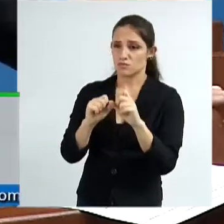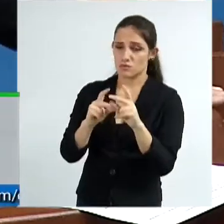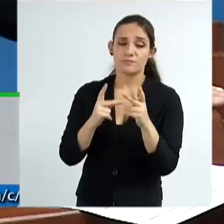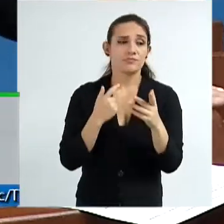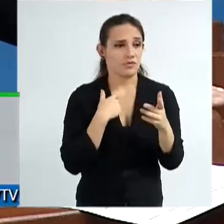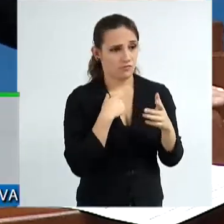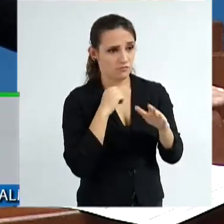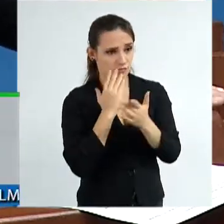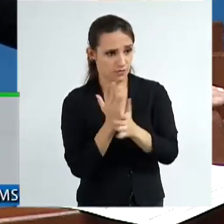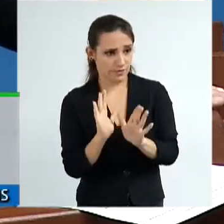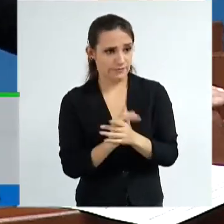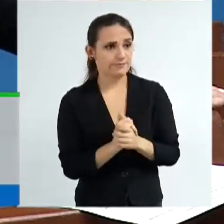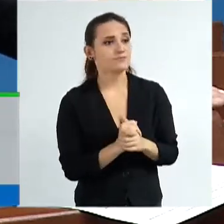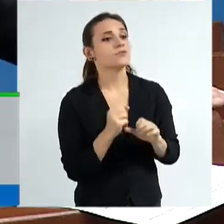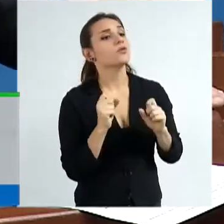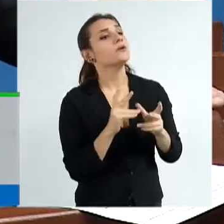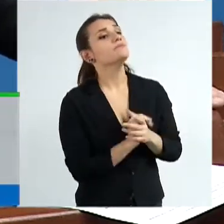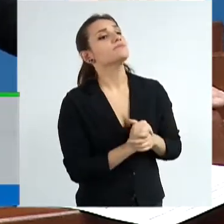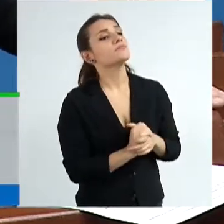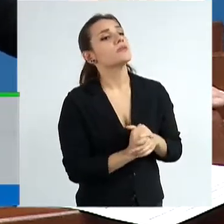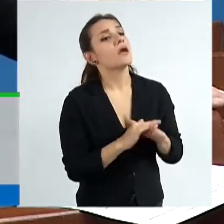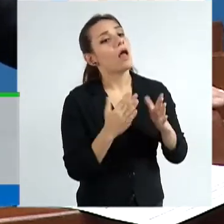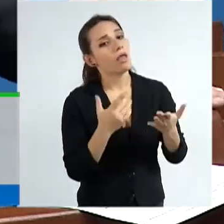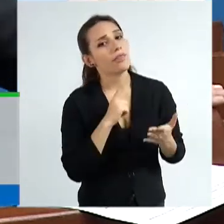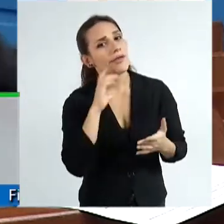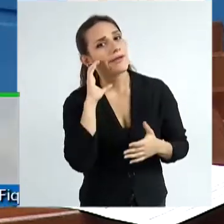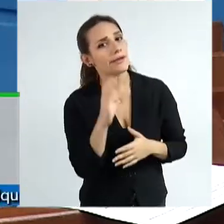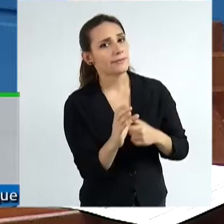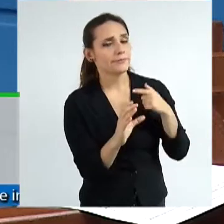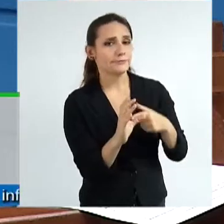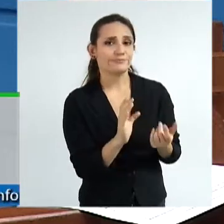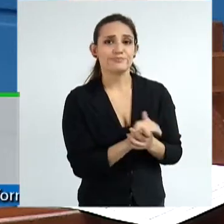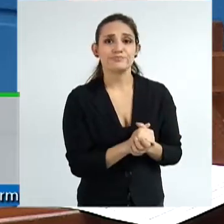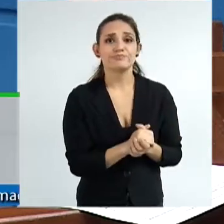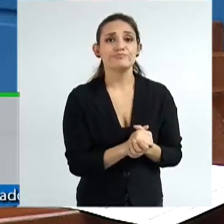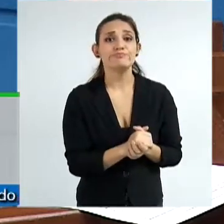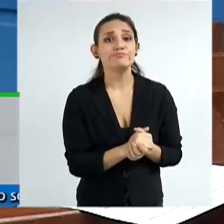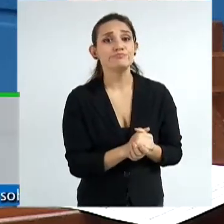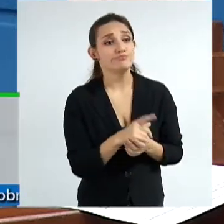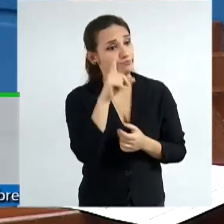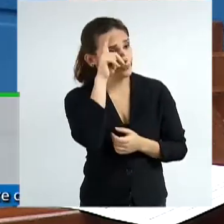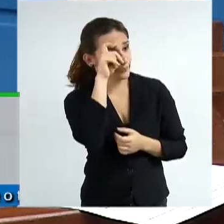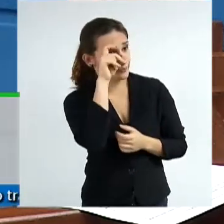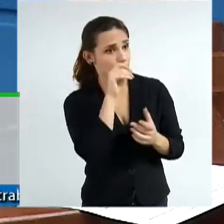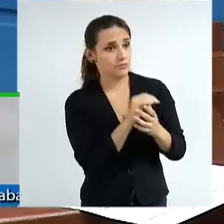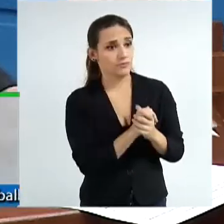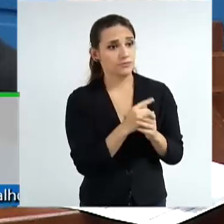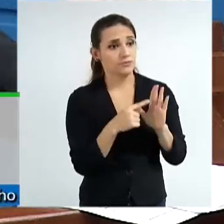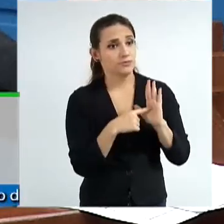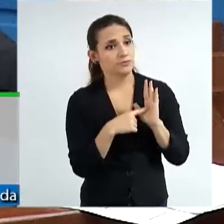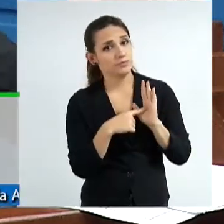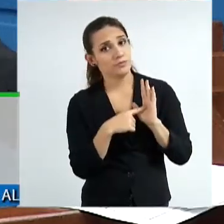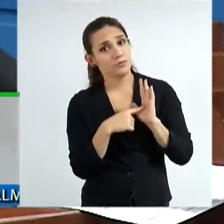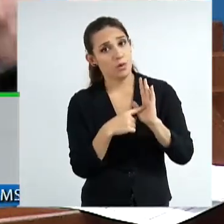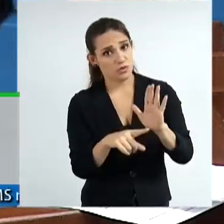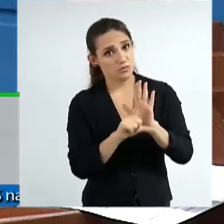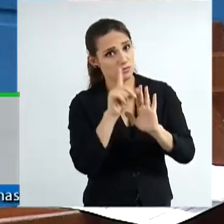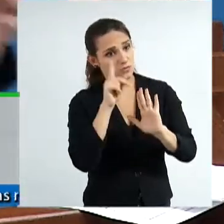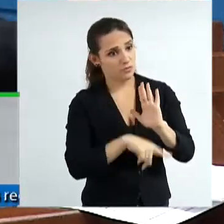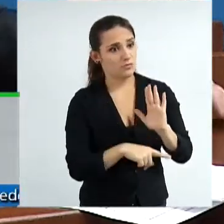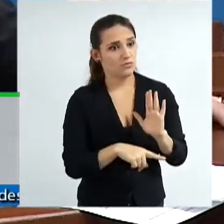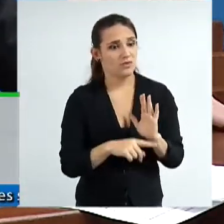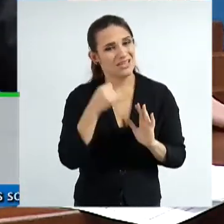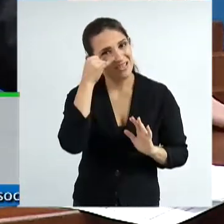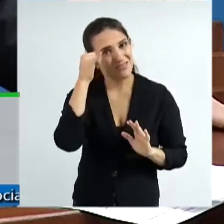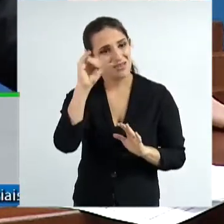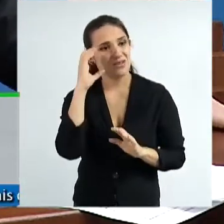presidente. E nesse pacote anticrime, o juiz Sérgio Moro deixa claro que que estão